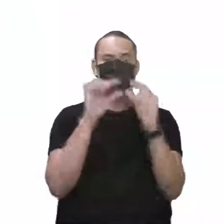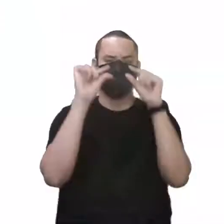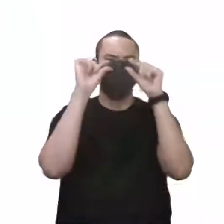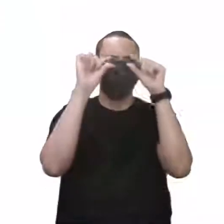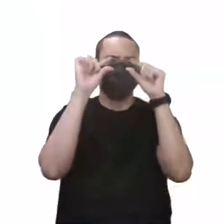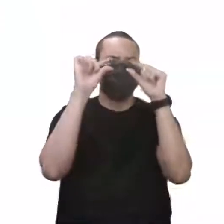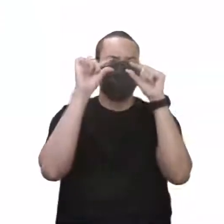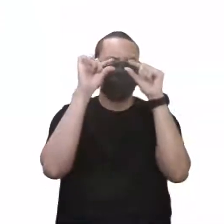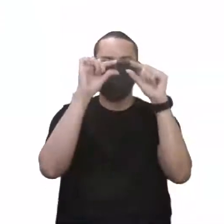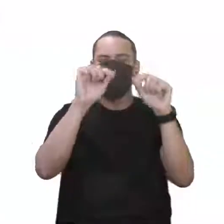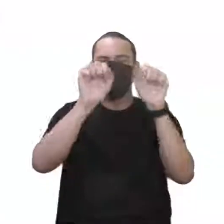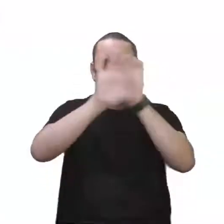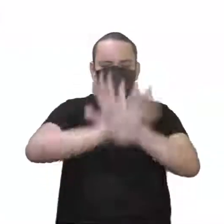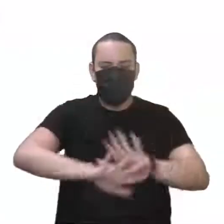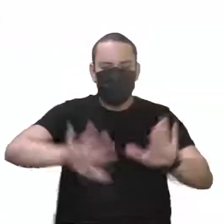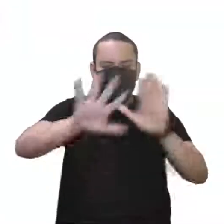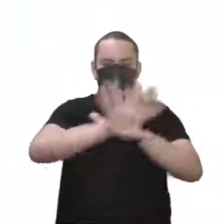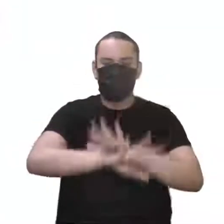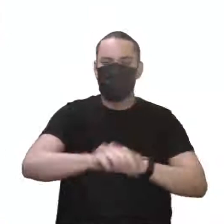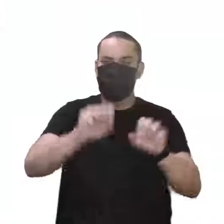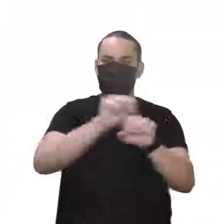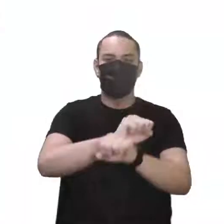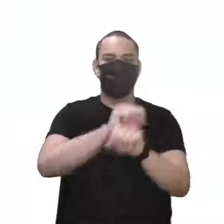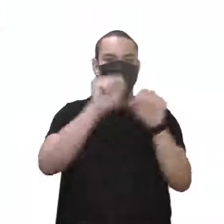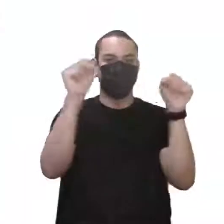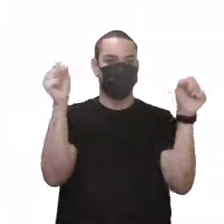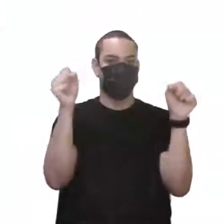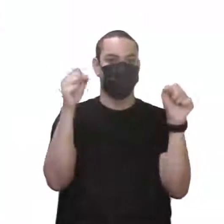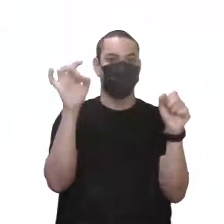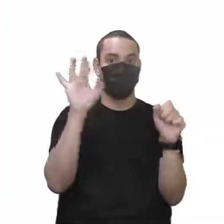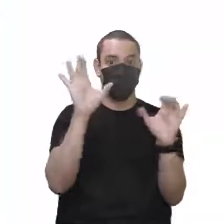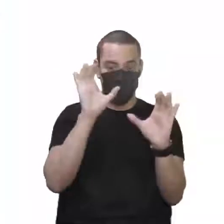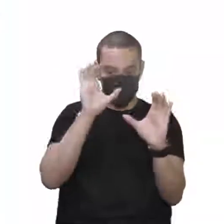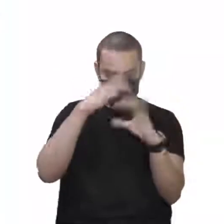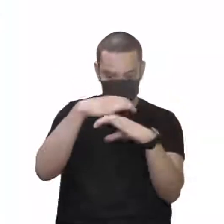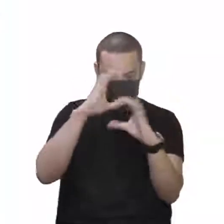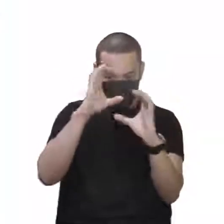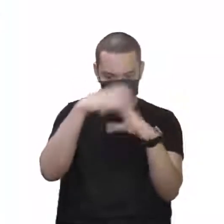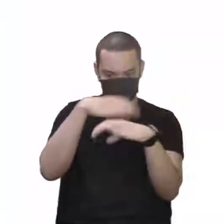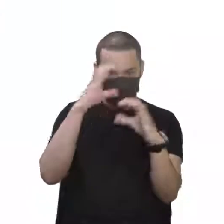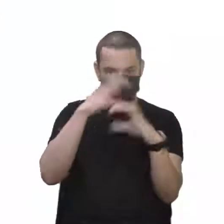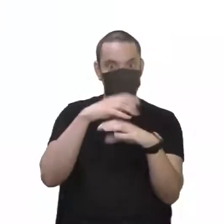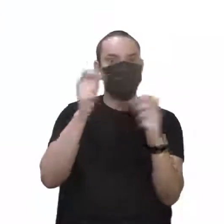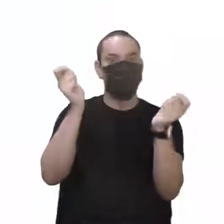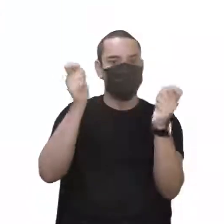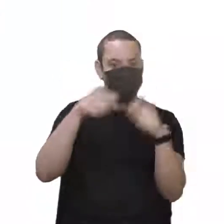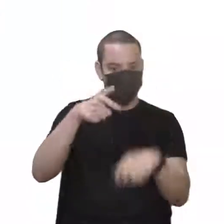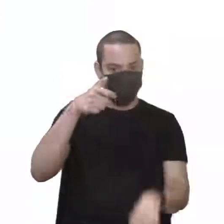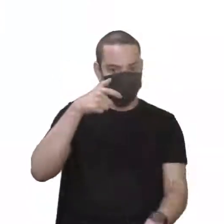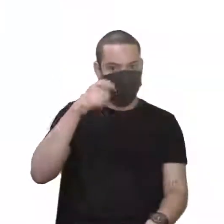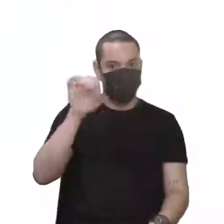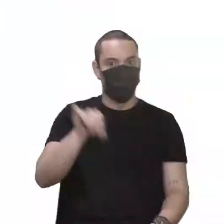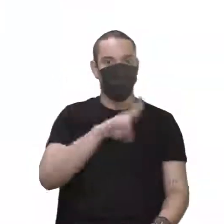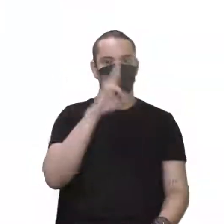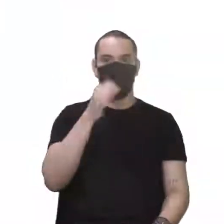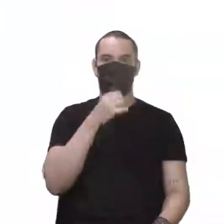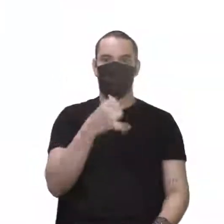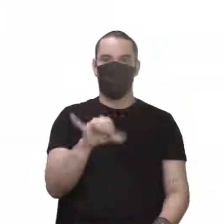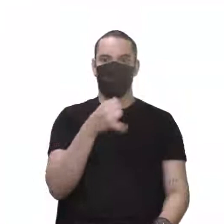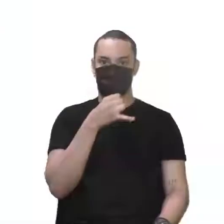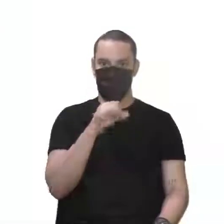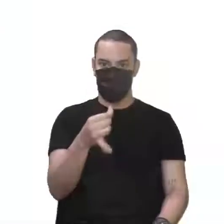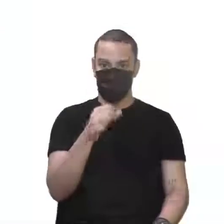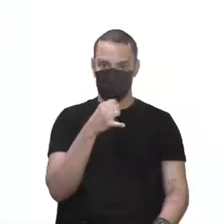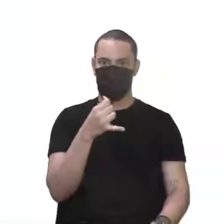micro, ou seja, capazes de serem visualizados com microscopia óptica ou eletrônica,